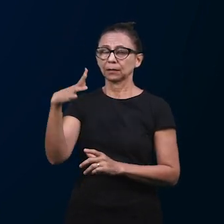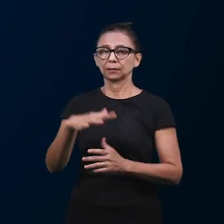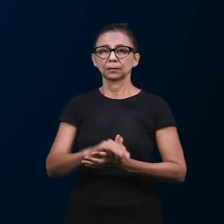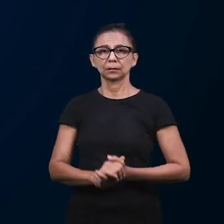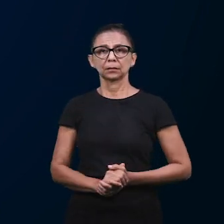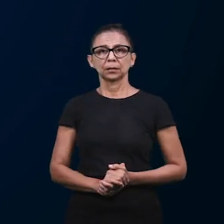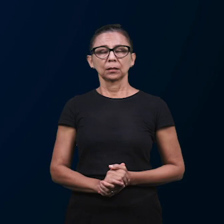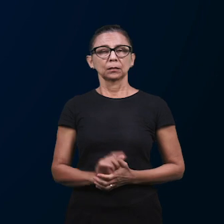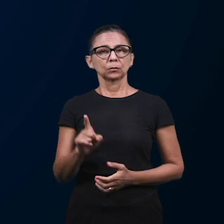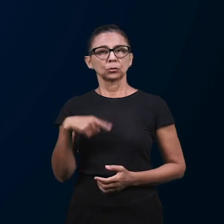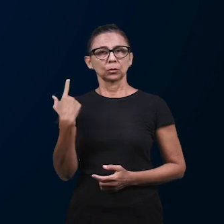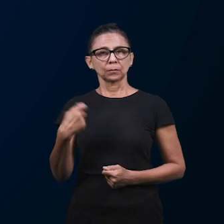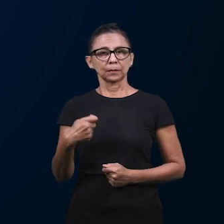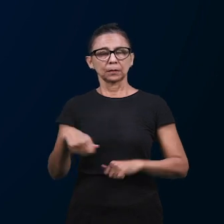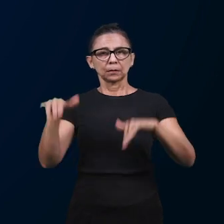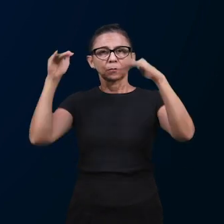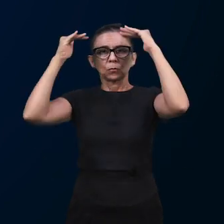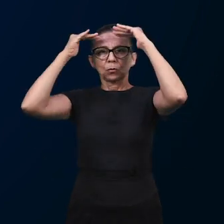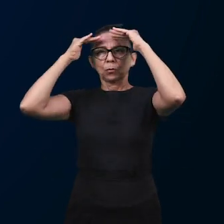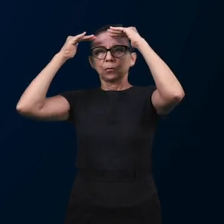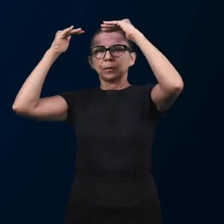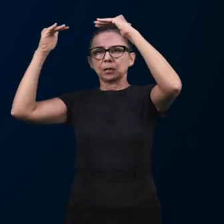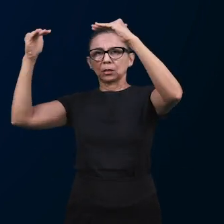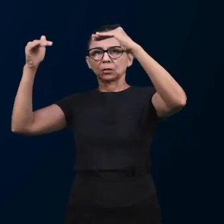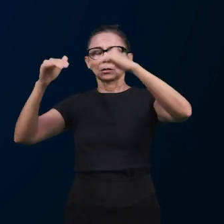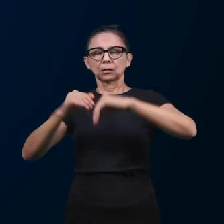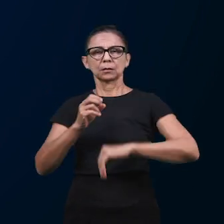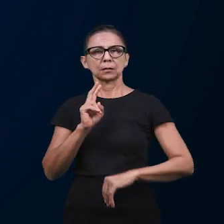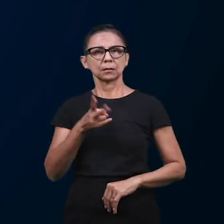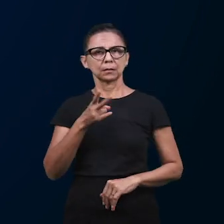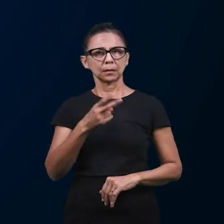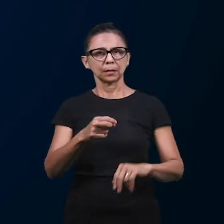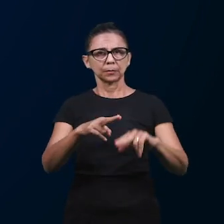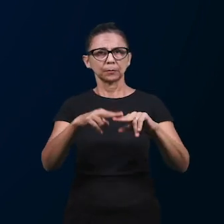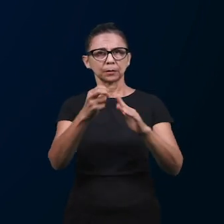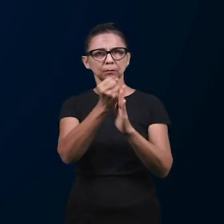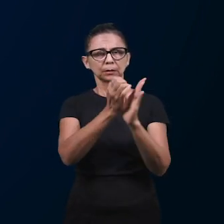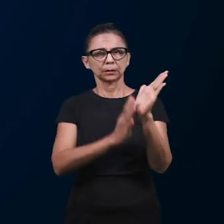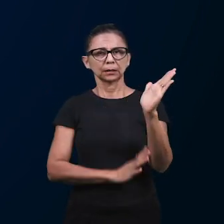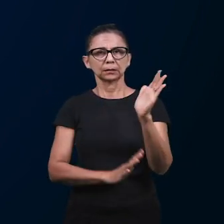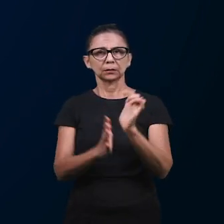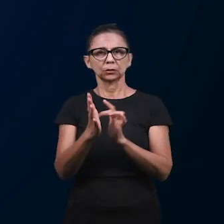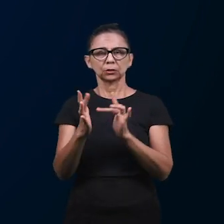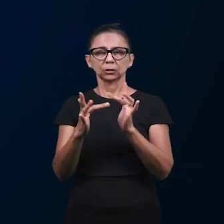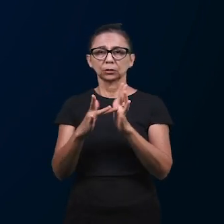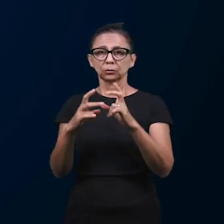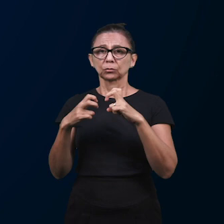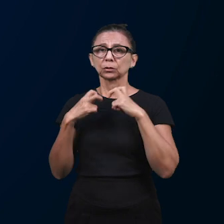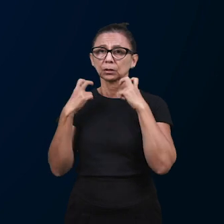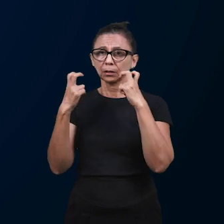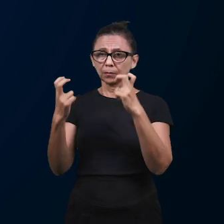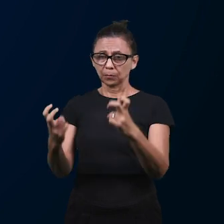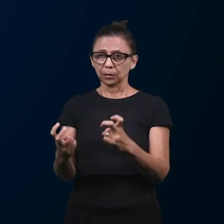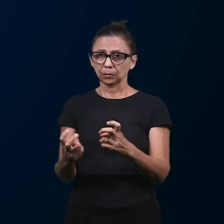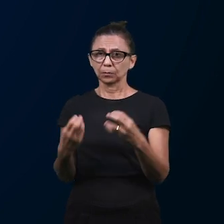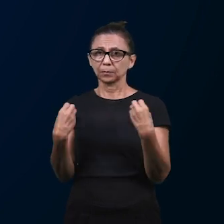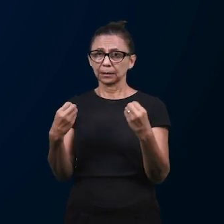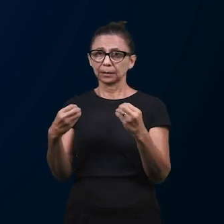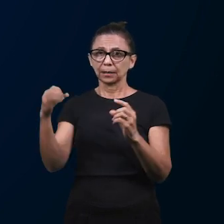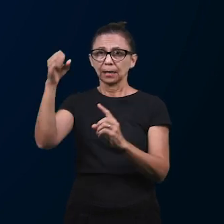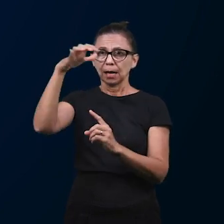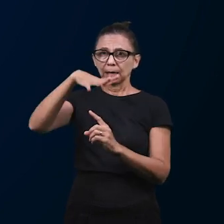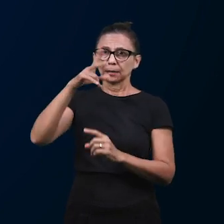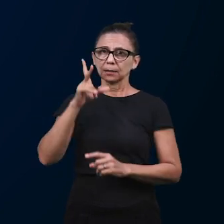uma vida de obediência, seguindo o sangue de Jesus, para que a graça possa continuar